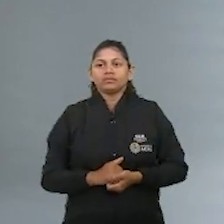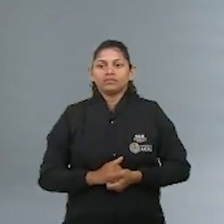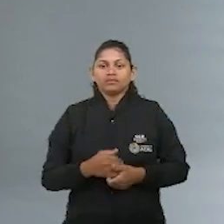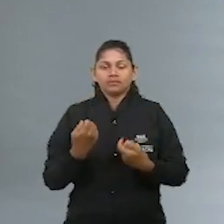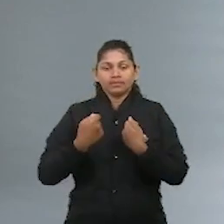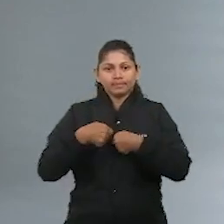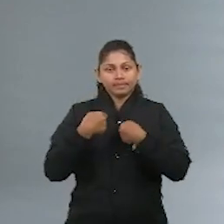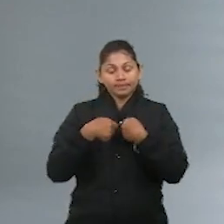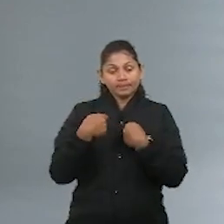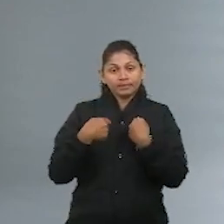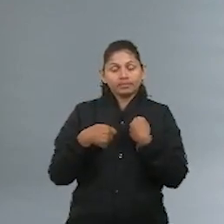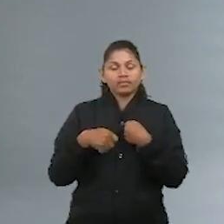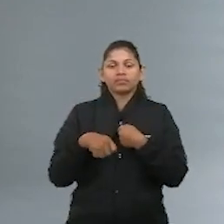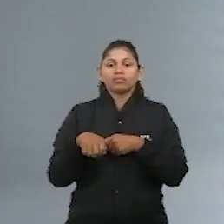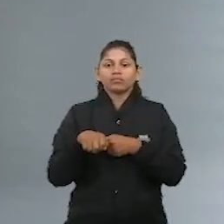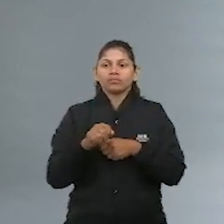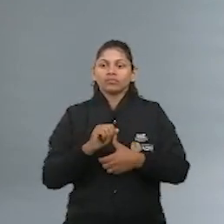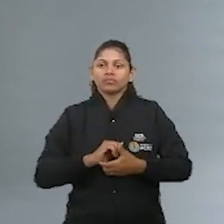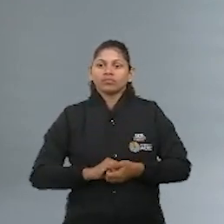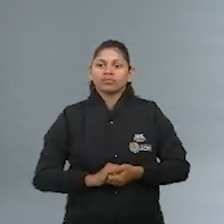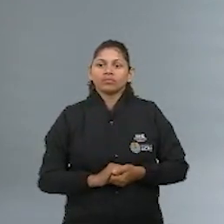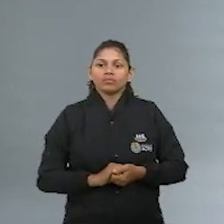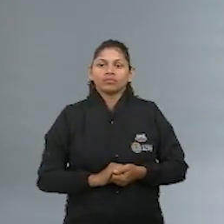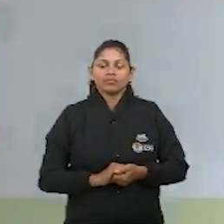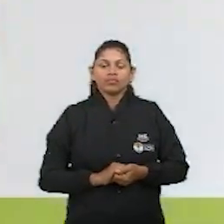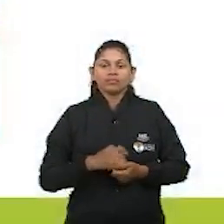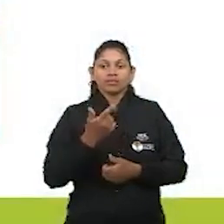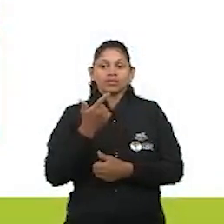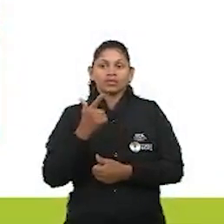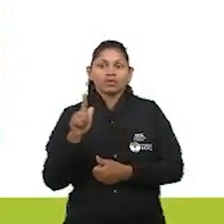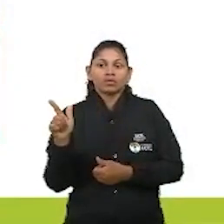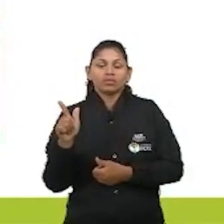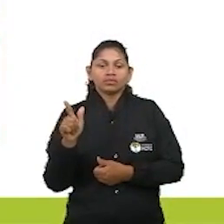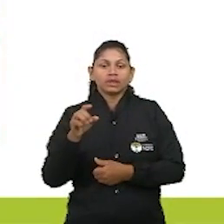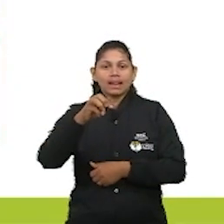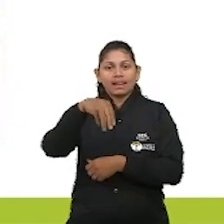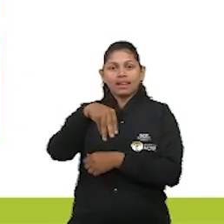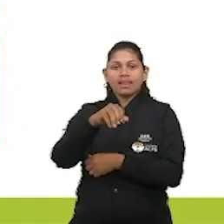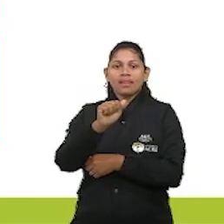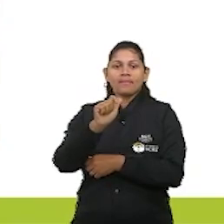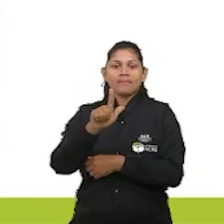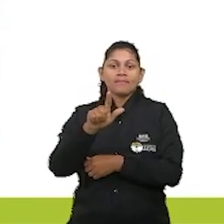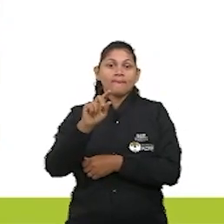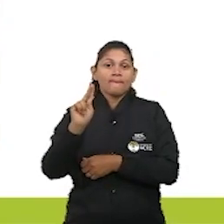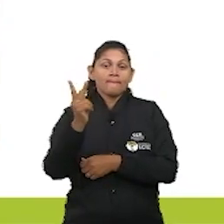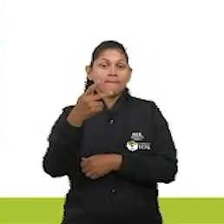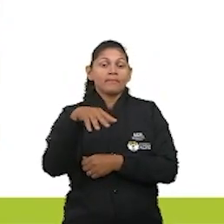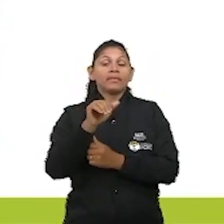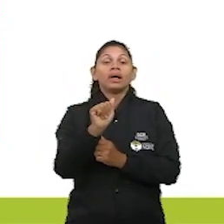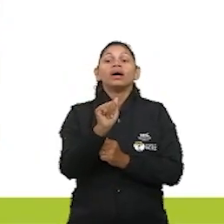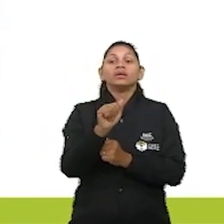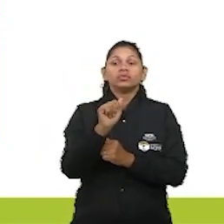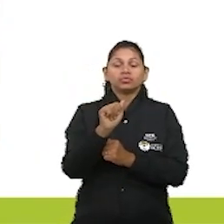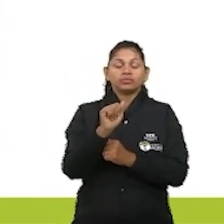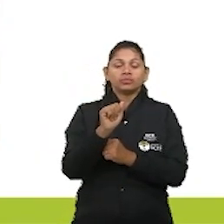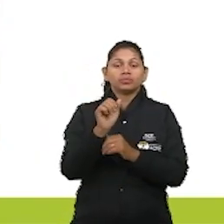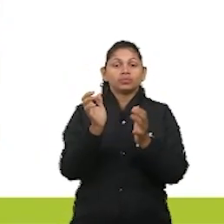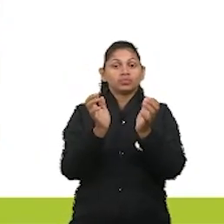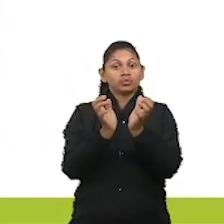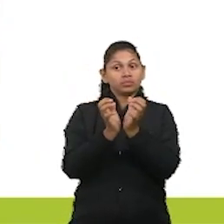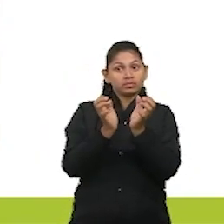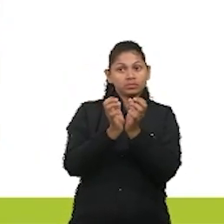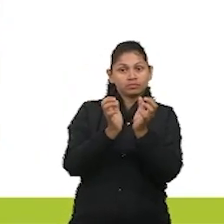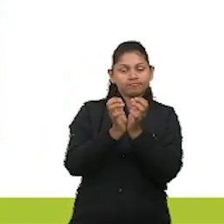gente vai estar usando nessa linguagem. Outra, né, é a malha, tá? A malha é o conjunto de ramos